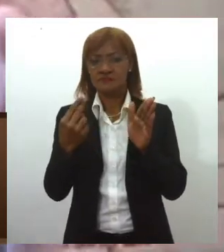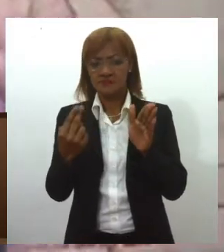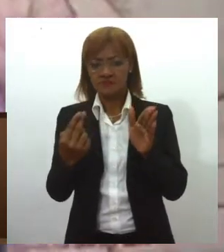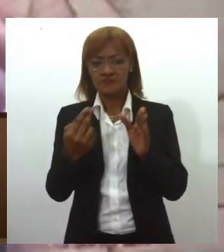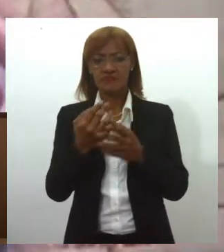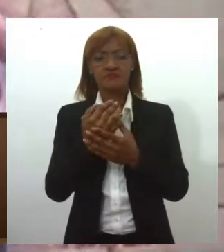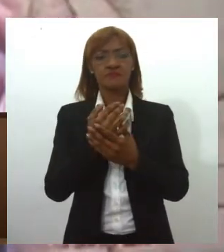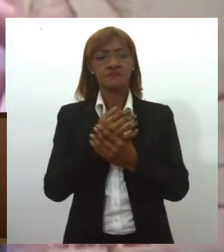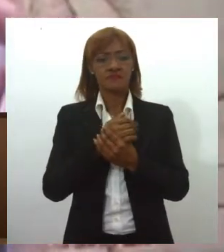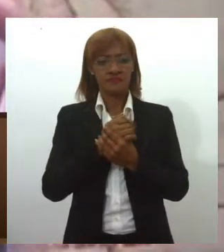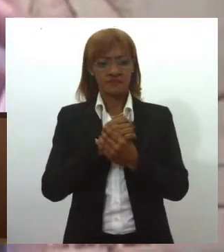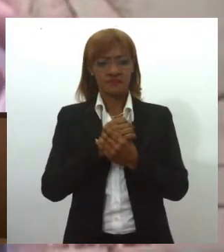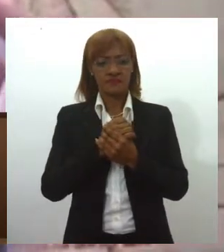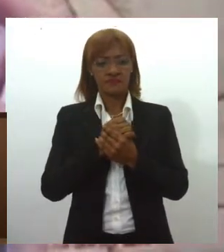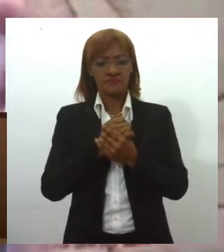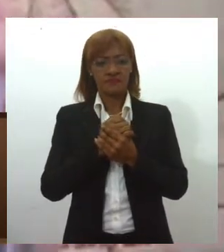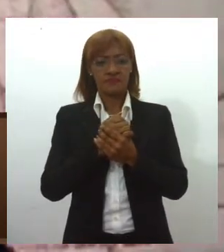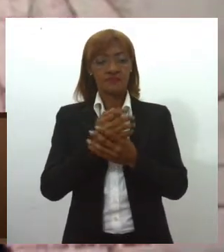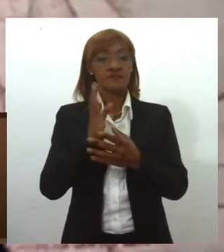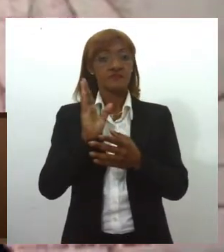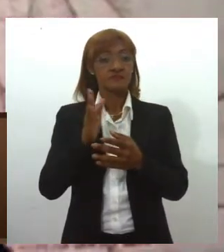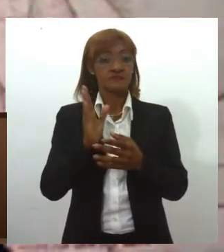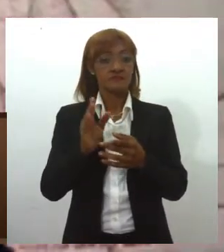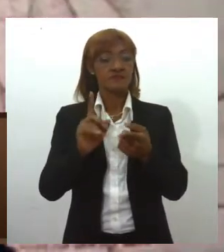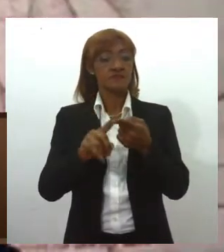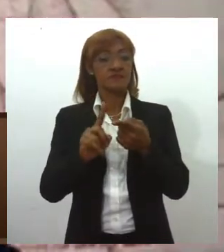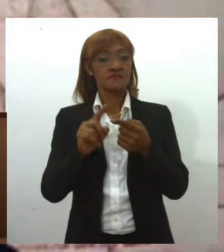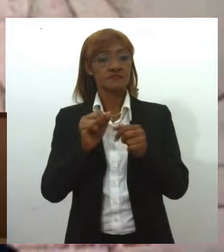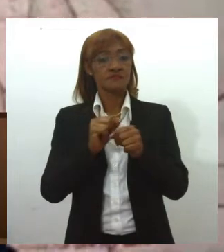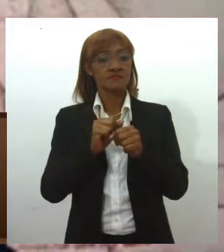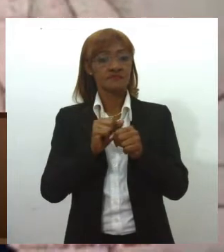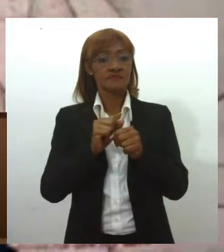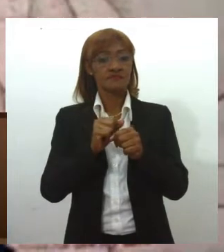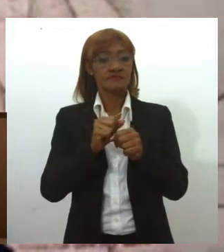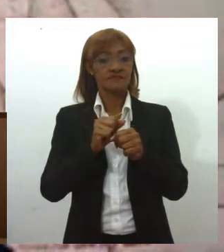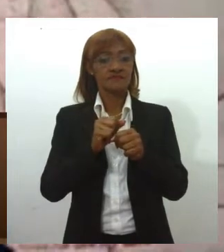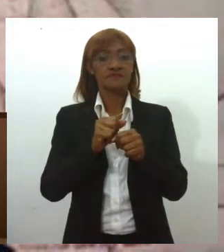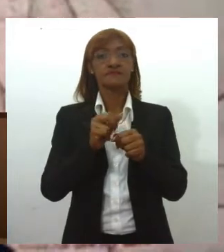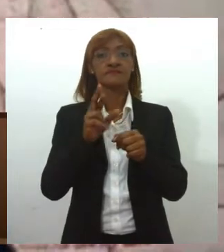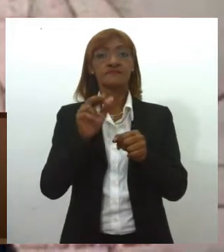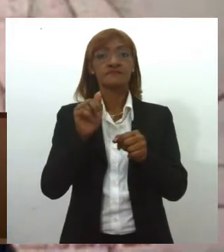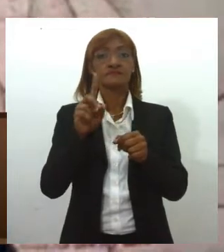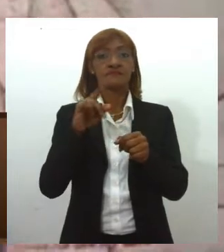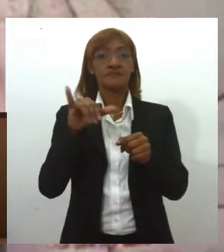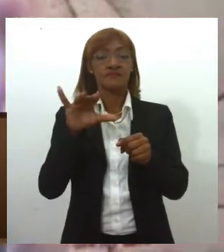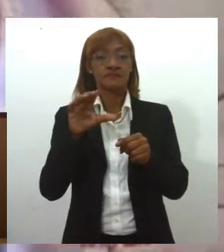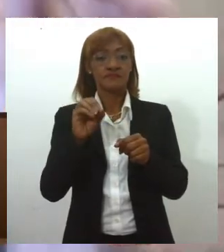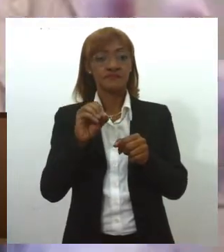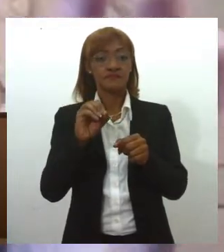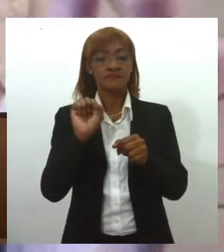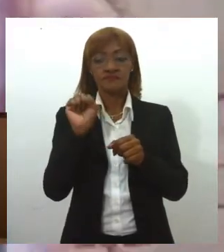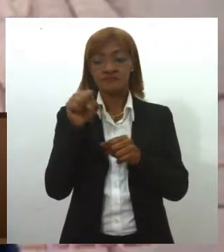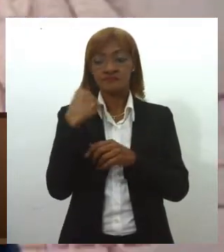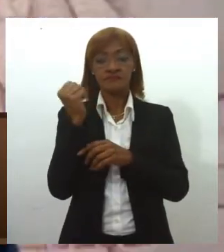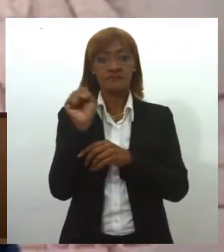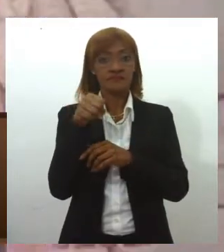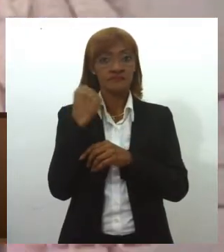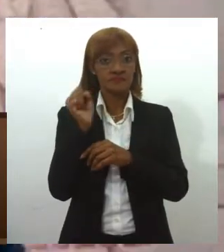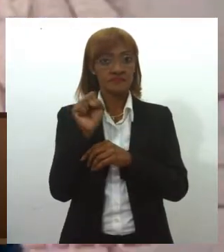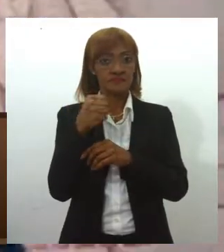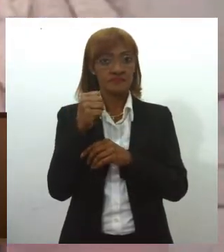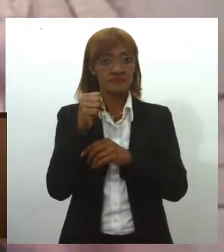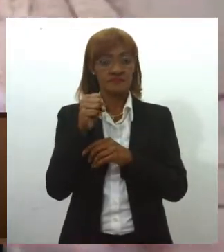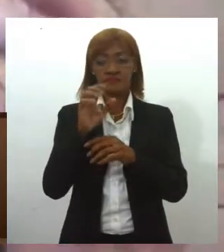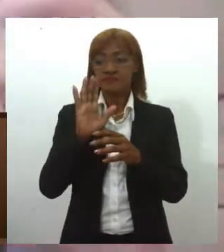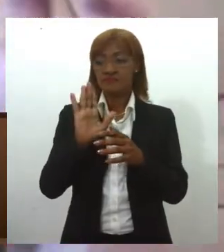realiza esse tratamento é o urologista, e a gente pode trabalhar com a radioterapia, o radioterapeuta realiza esse tratamento.